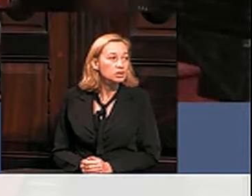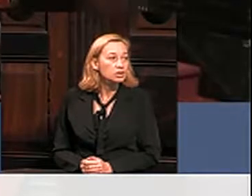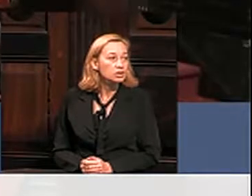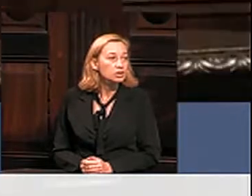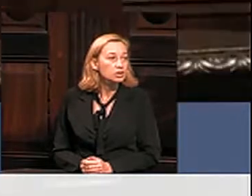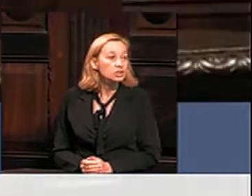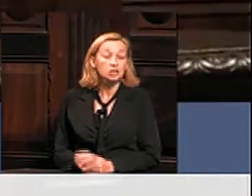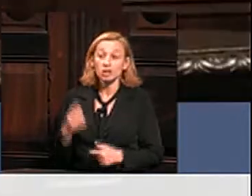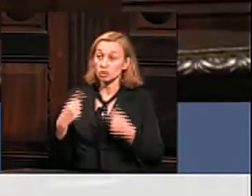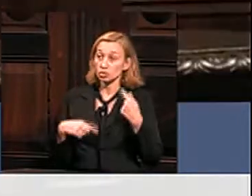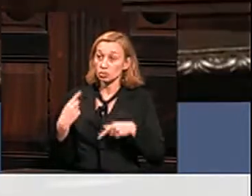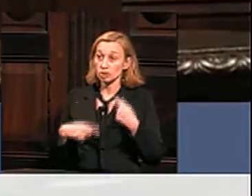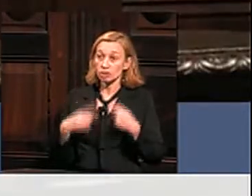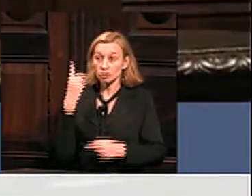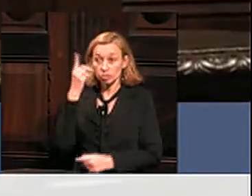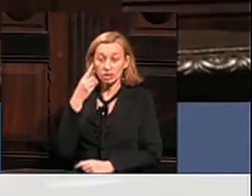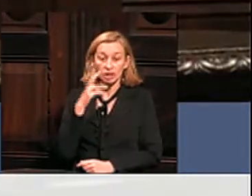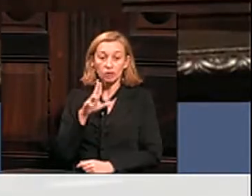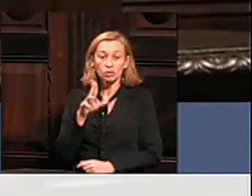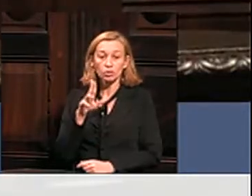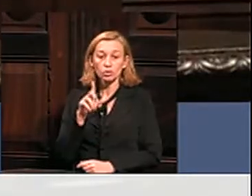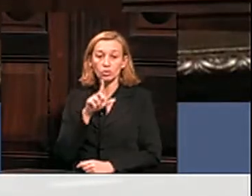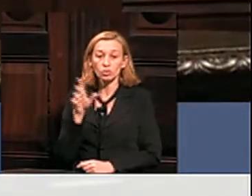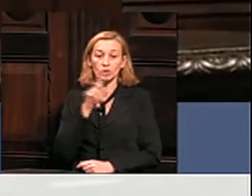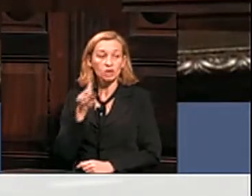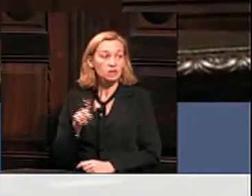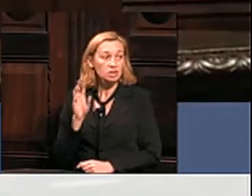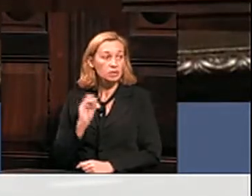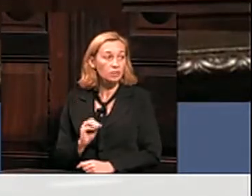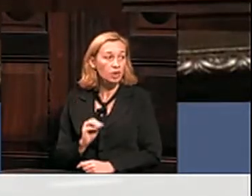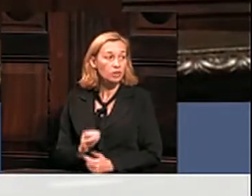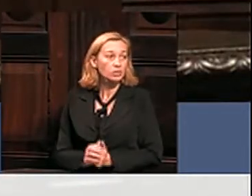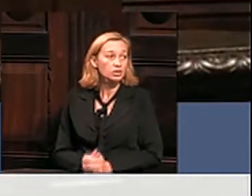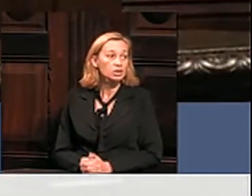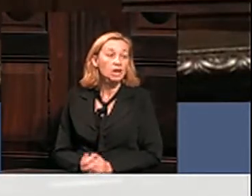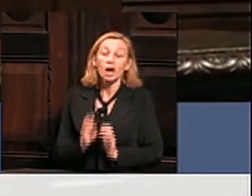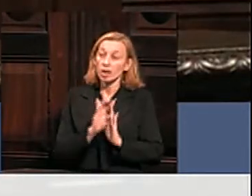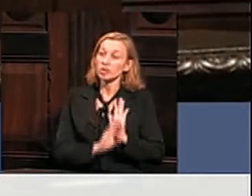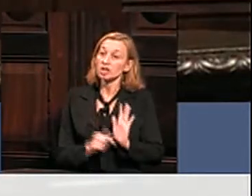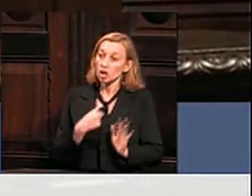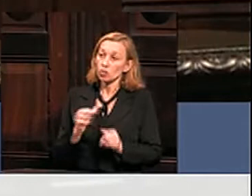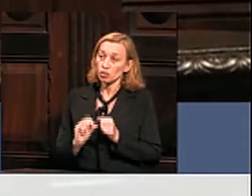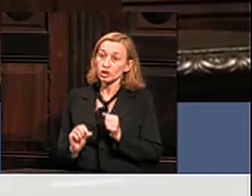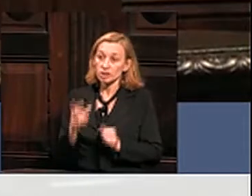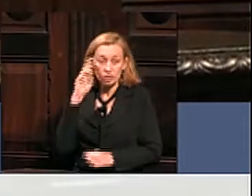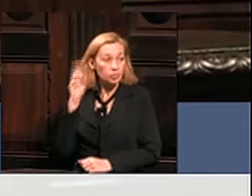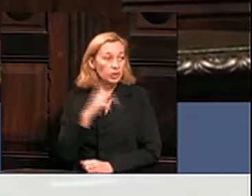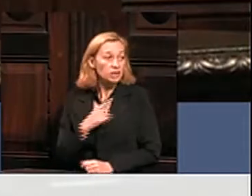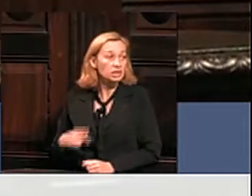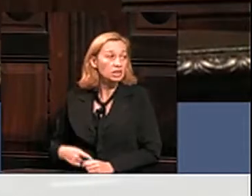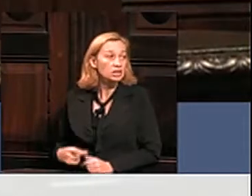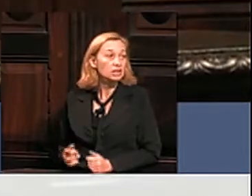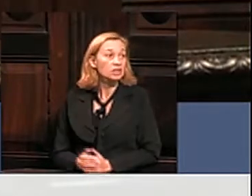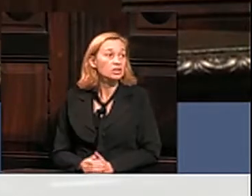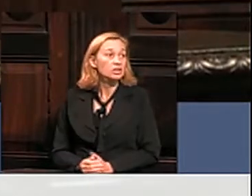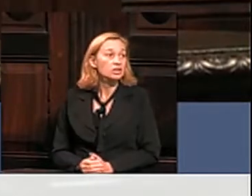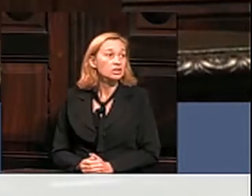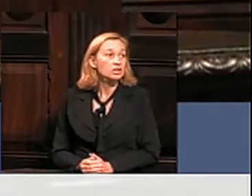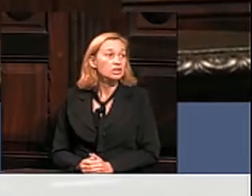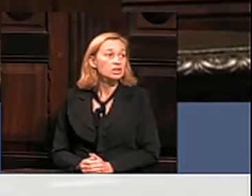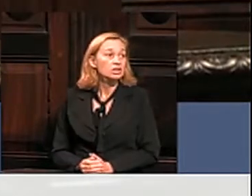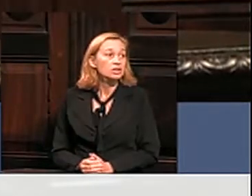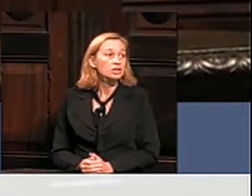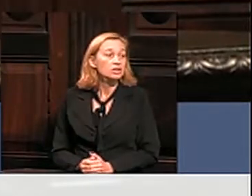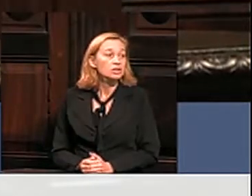a discussão do deputado Luiz Paulo. A emenda que fiz, presidente, é que a